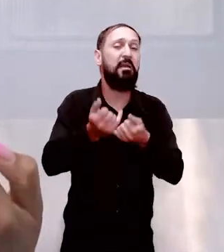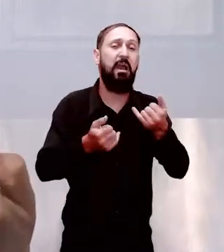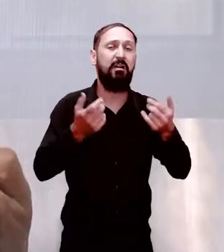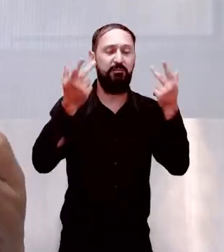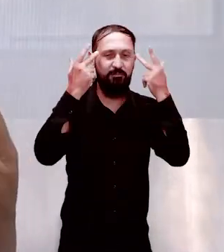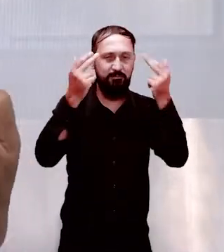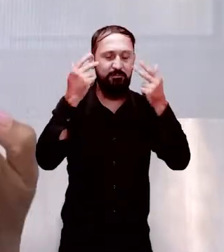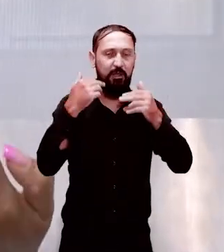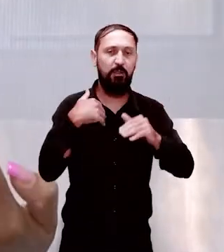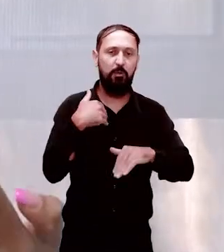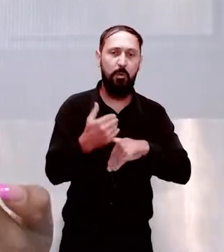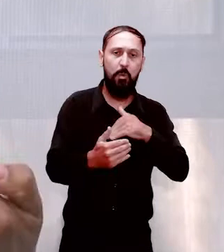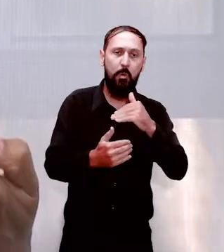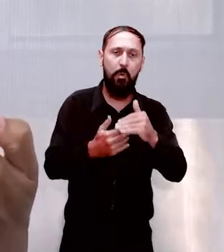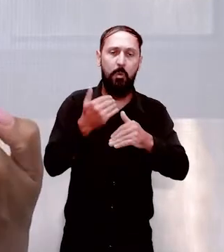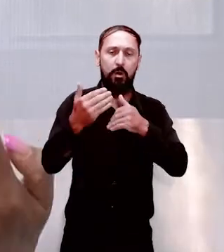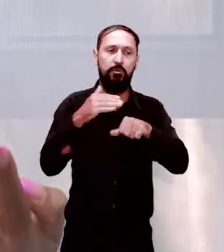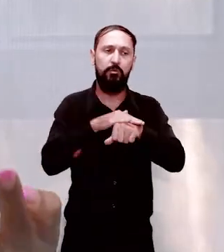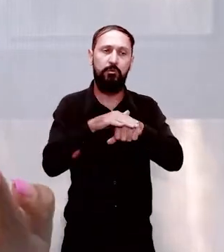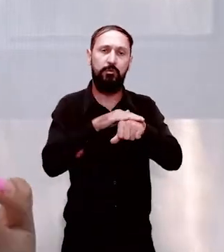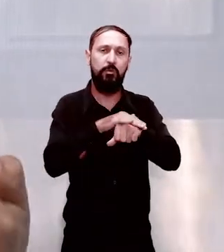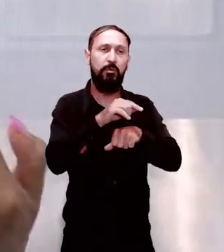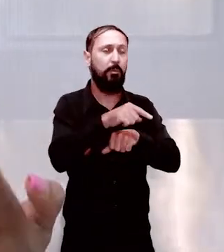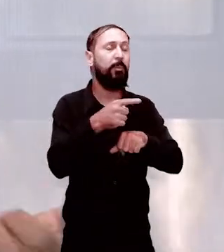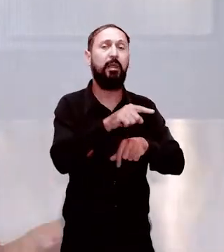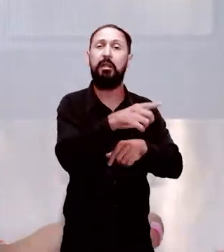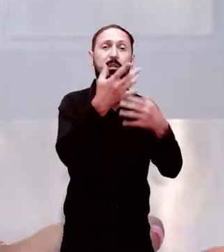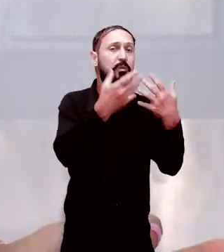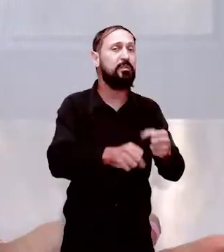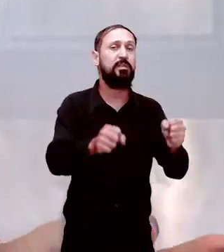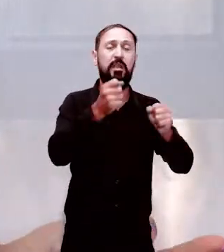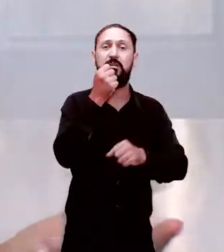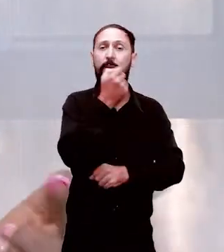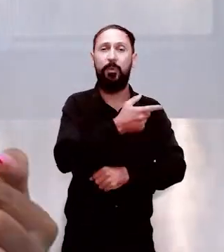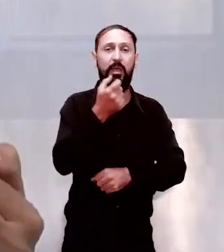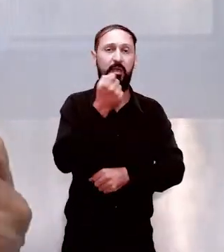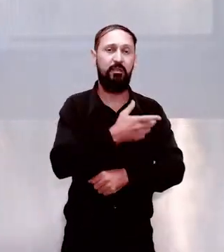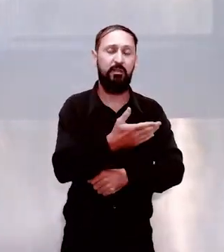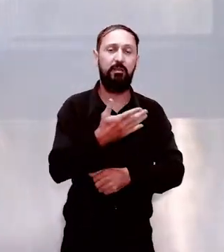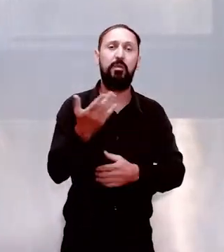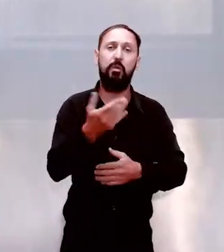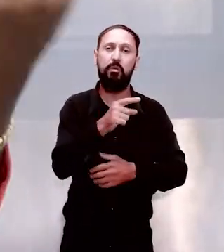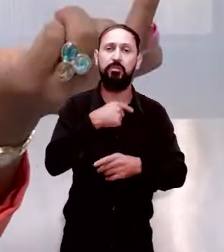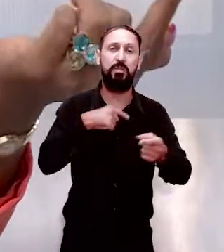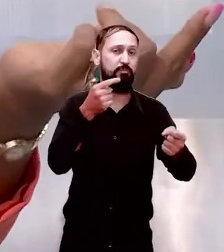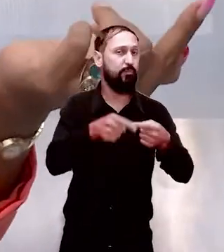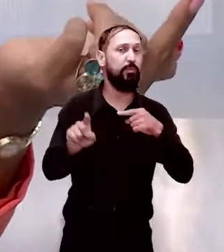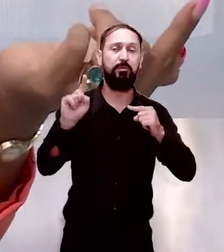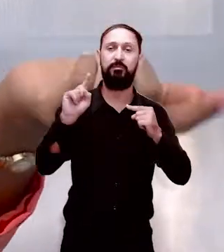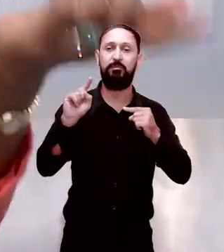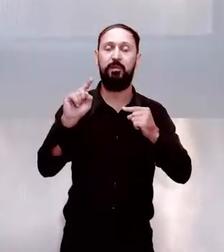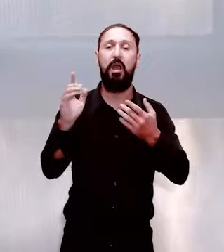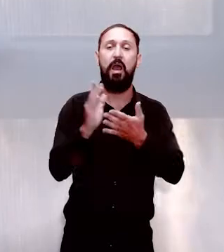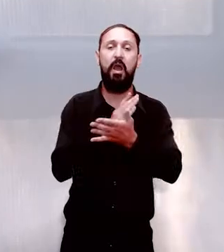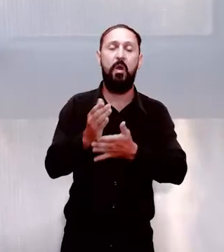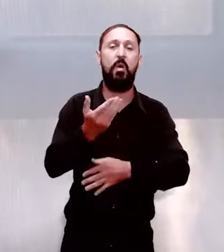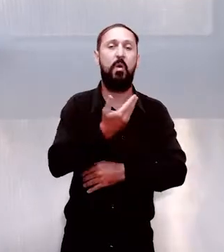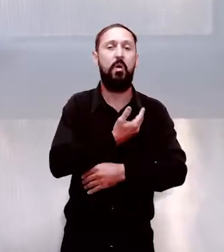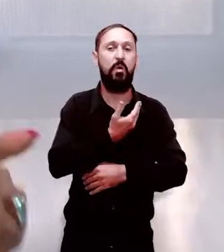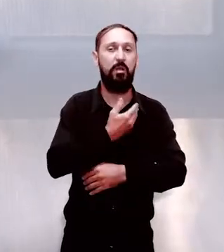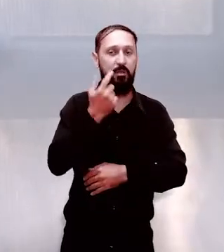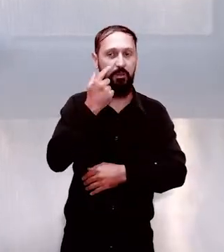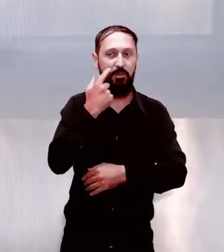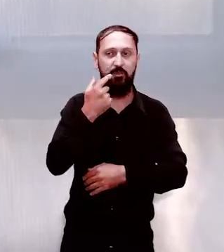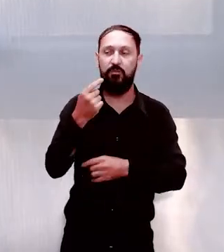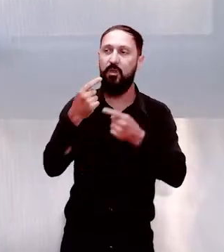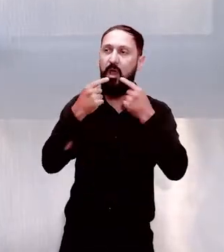Né? Então, gradativamente, nós fomos conversando com ele para não aceitar esse tipo de piada. E hoje ele coíbe, né, os colegas quando ele